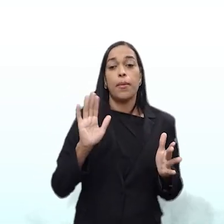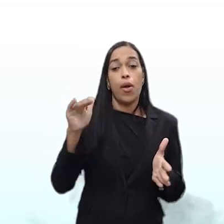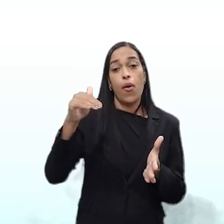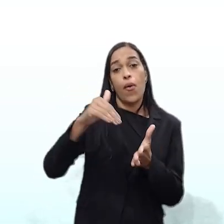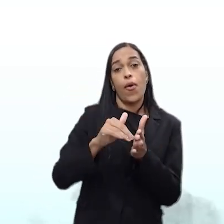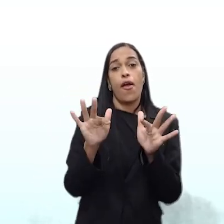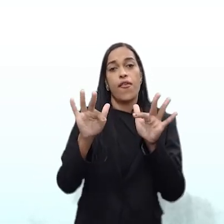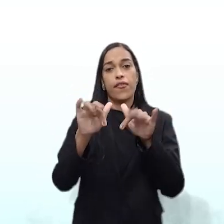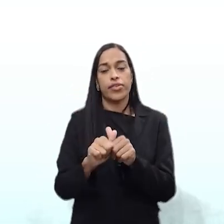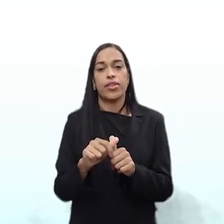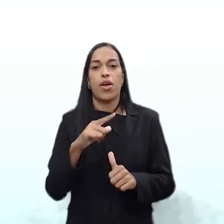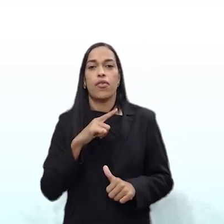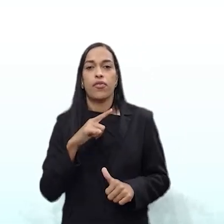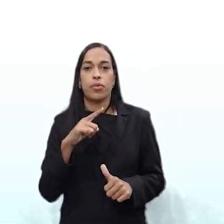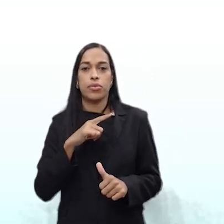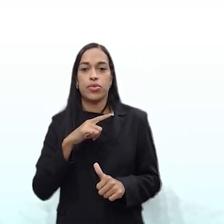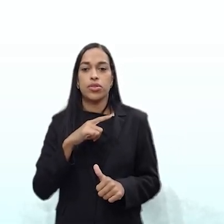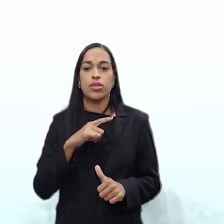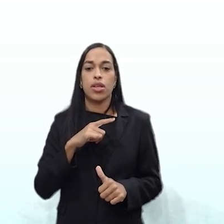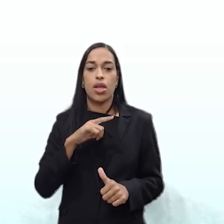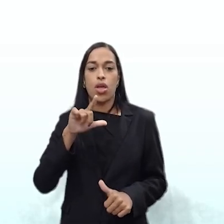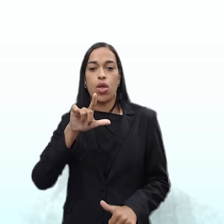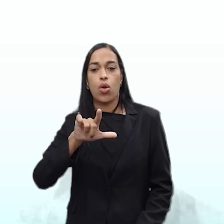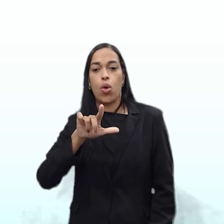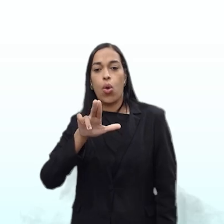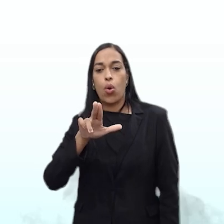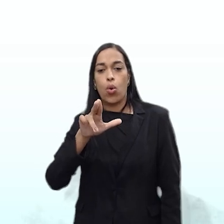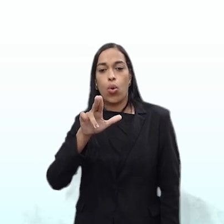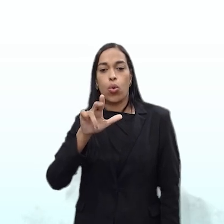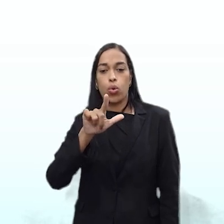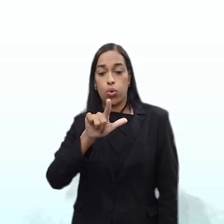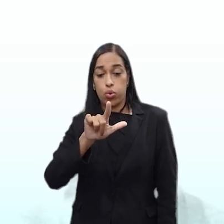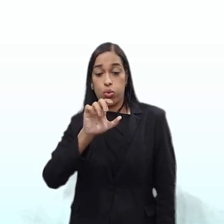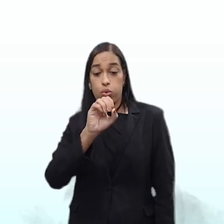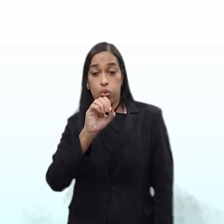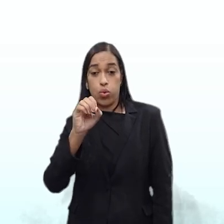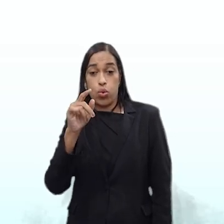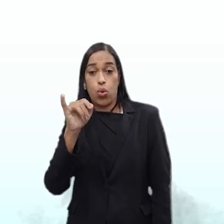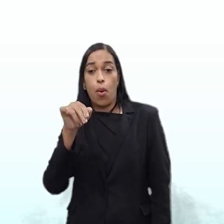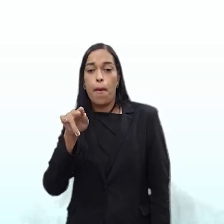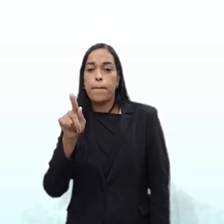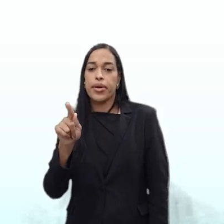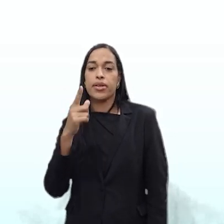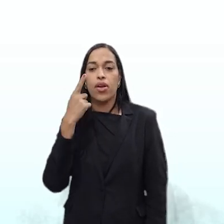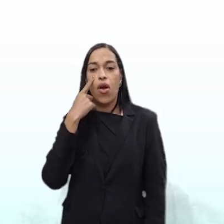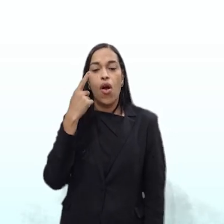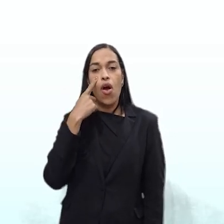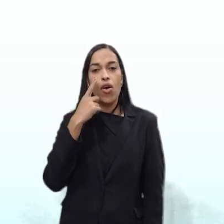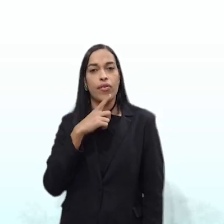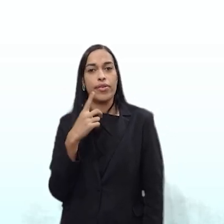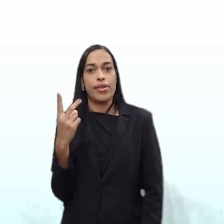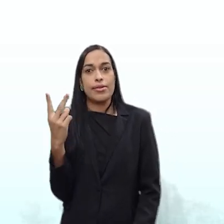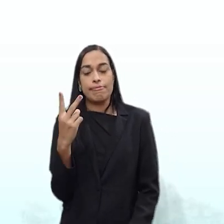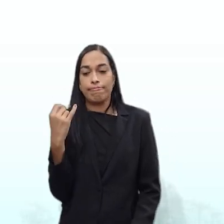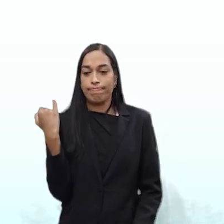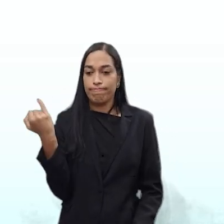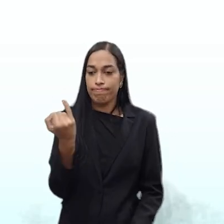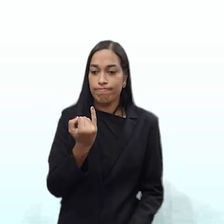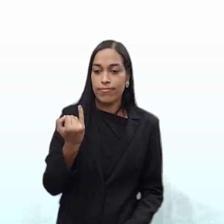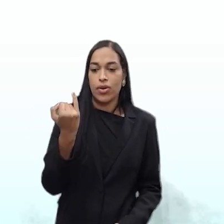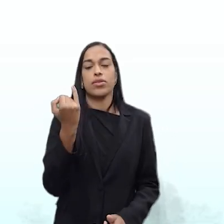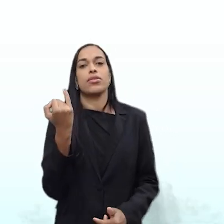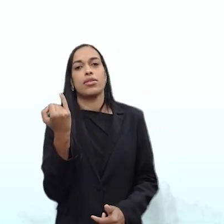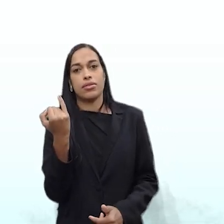final, nós vamos ter aí a história do loop ou o globo da morte. Veja que nesse globo da morte nós temos dois pontos muito